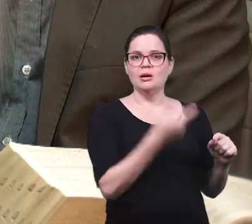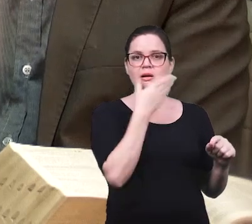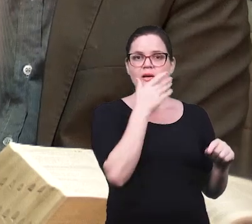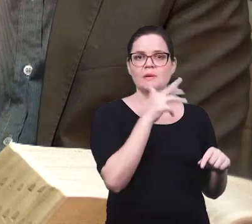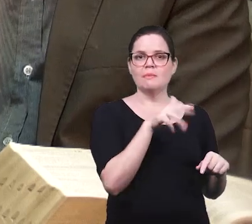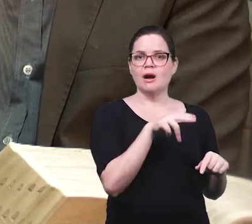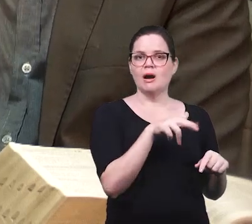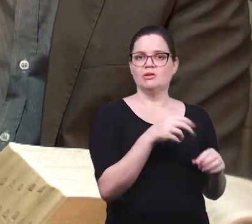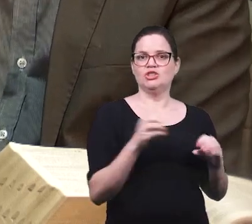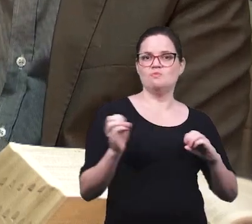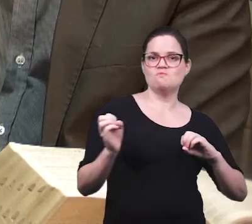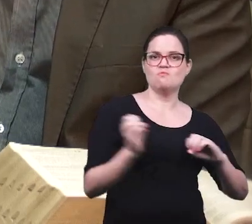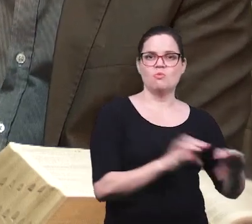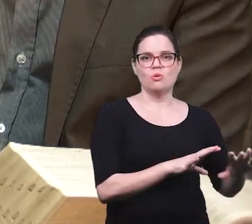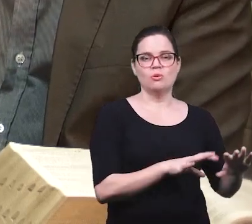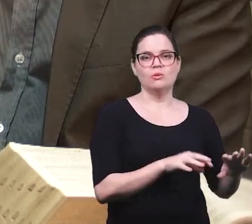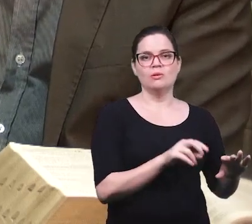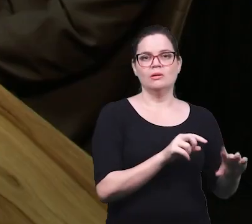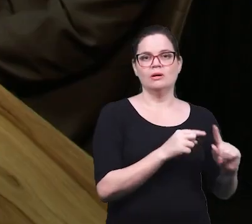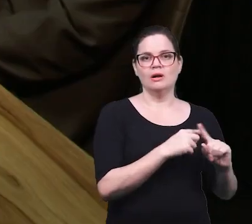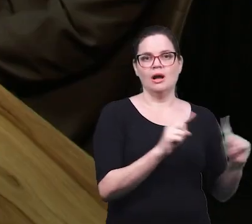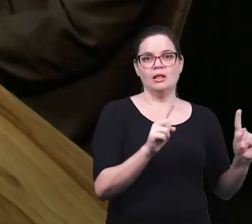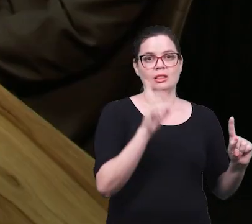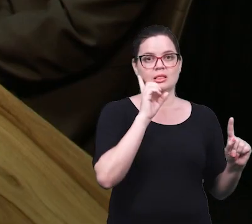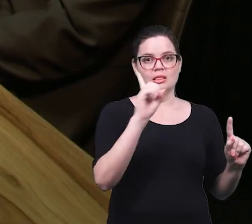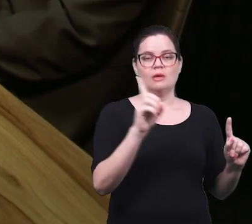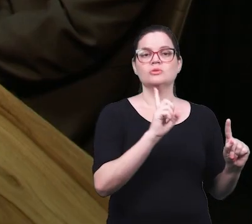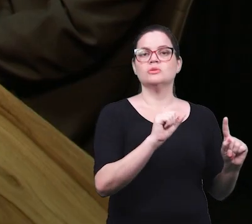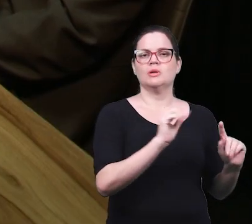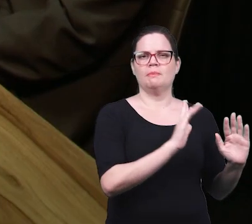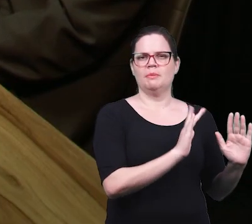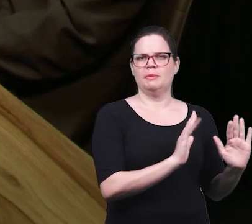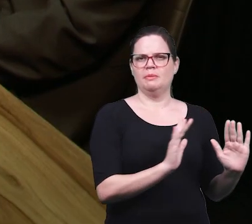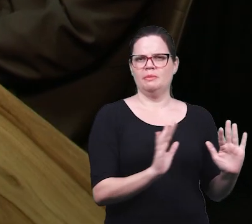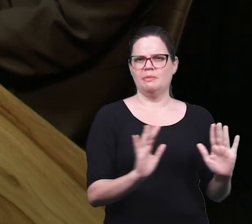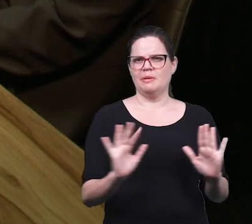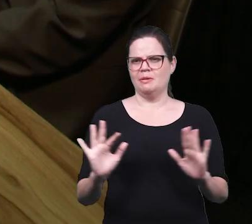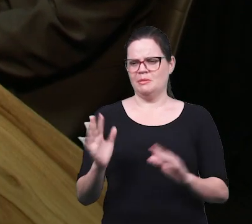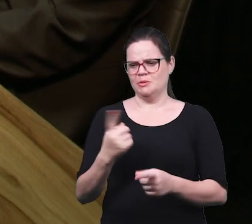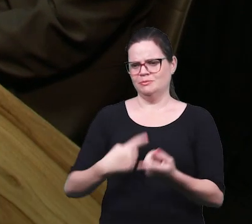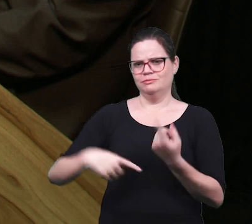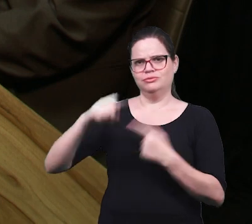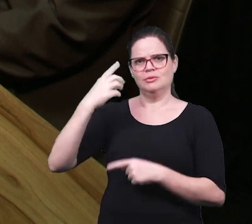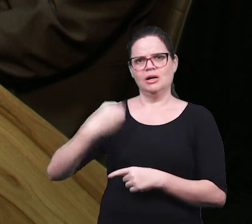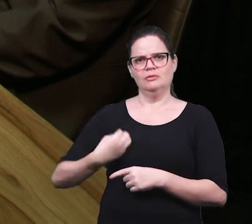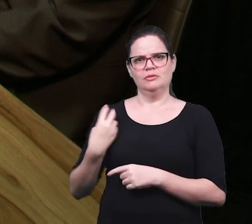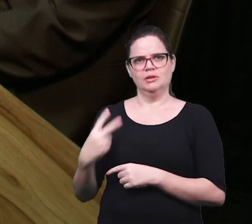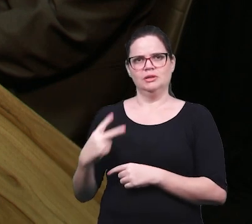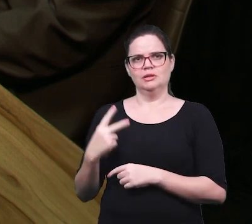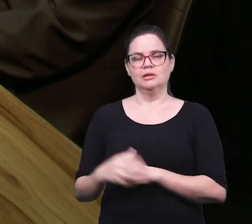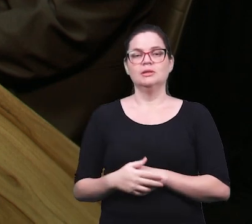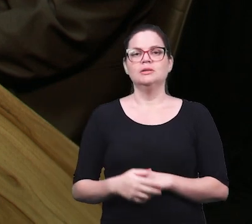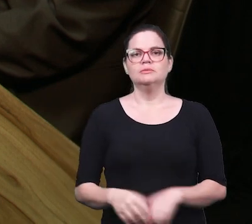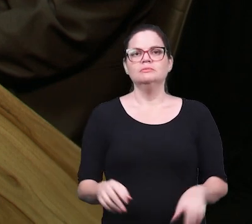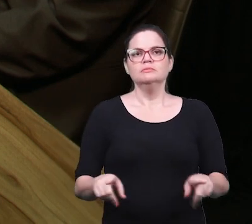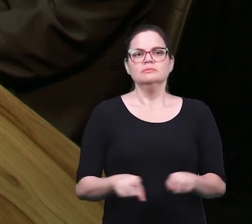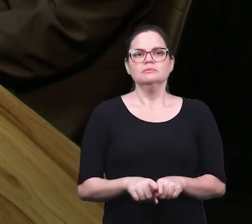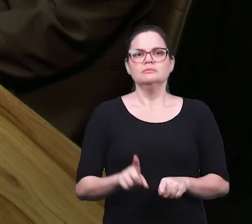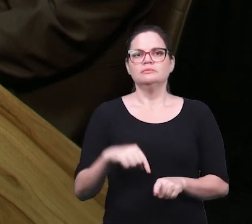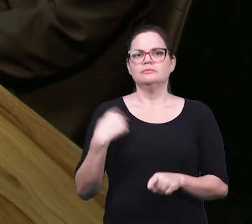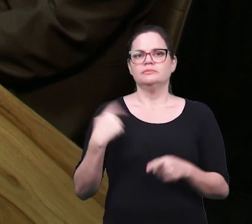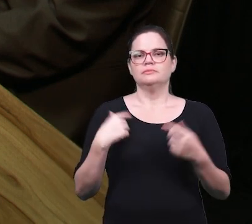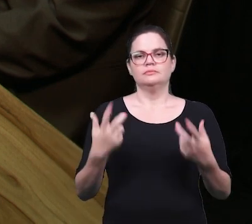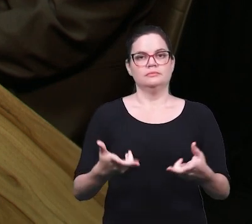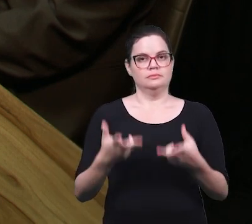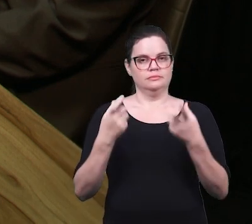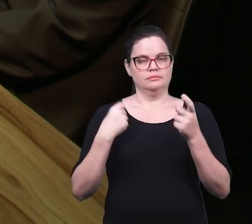pelos seus irmãos, e colocou ele num lugar de destaque, né? É isso que Deus faz com a vida do homem. E o que nos chama a atenção